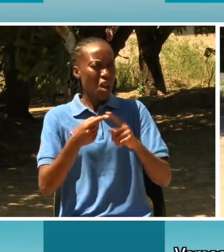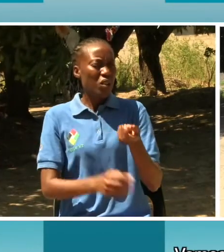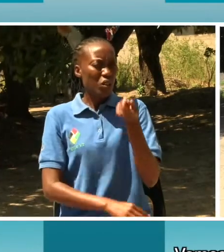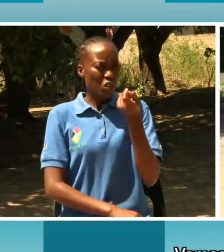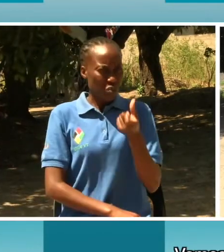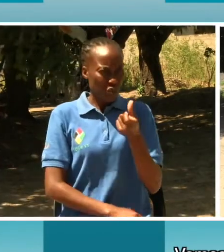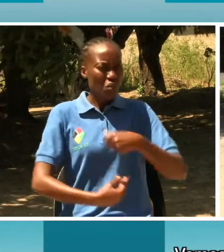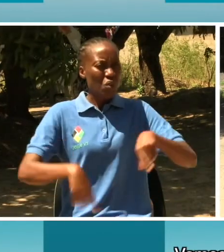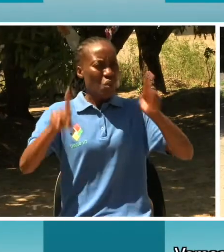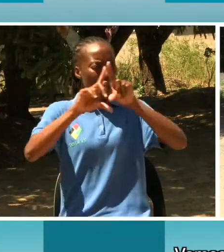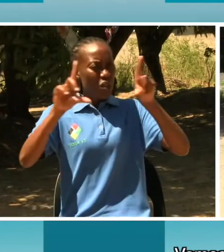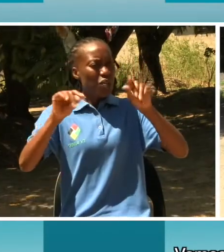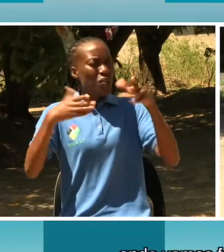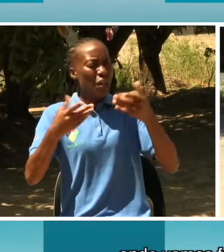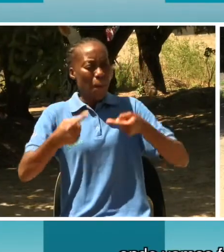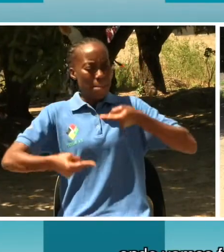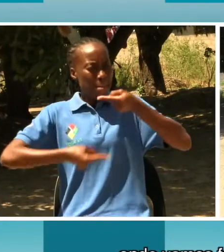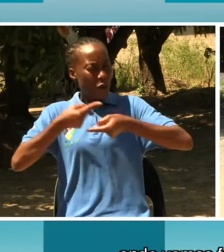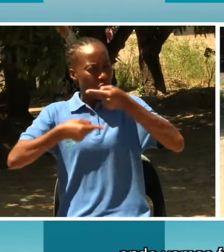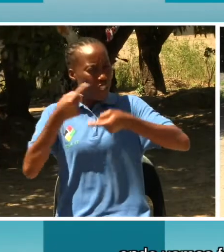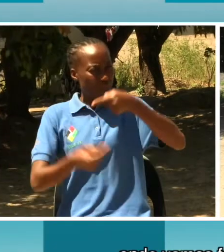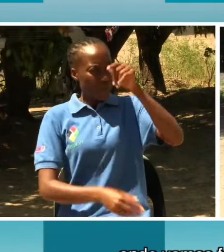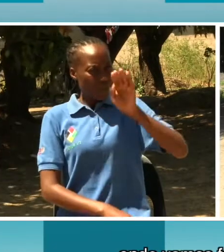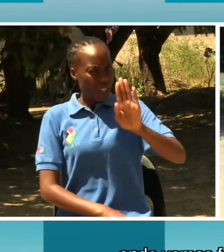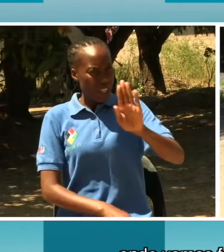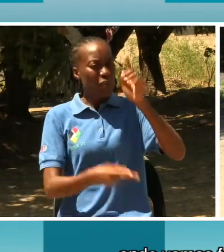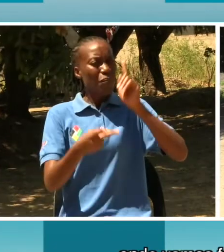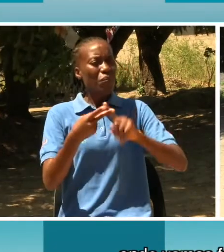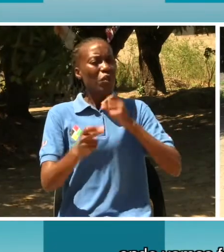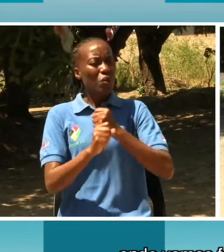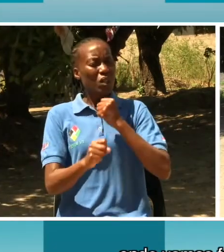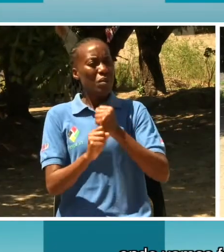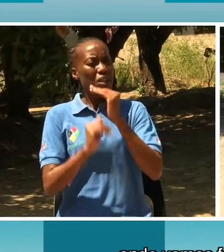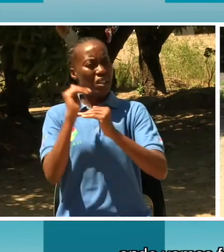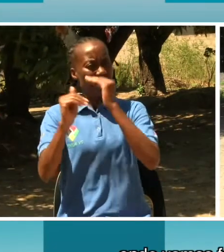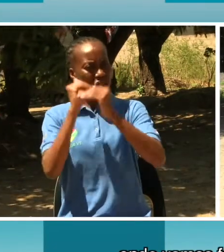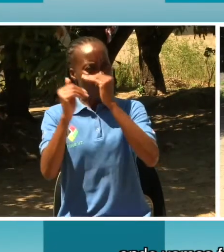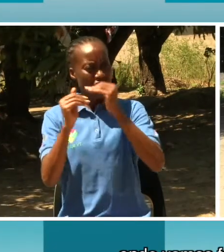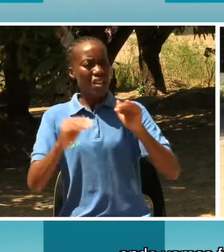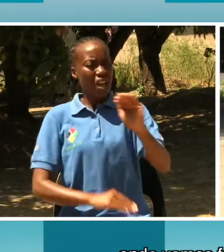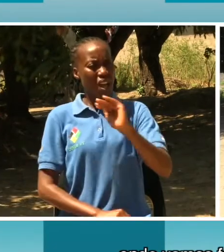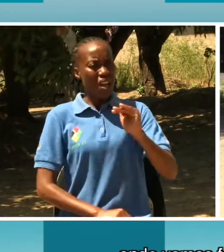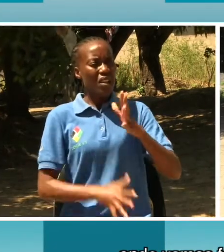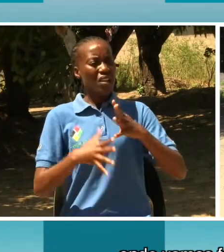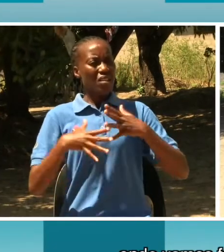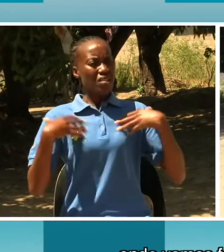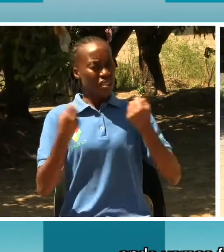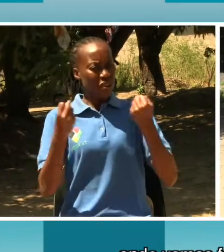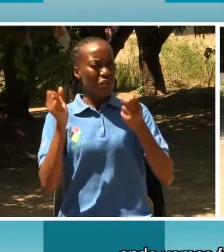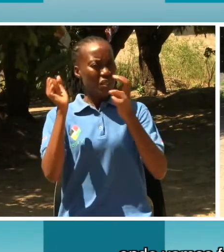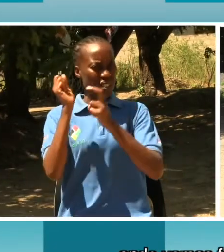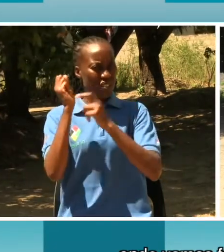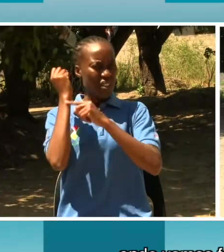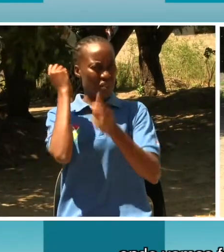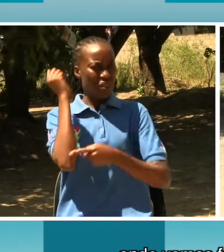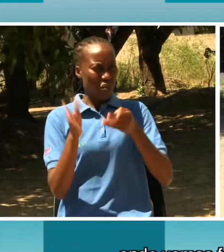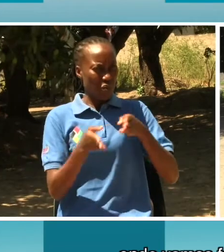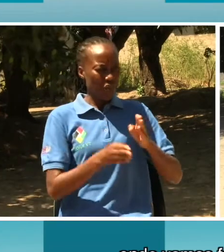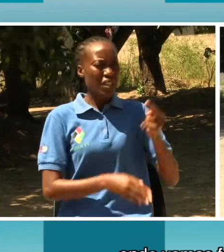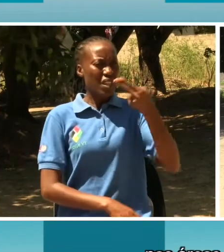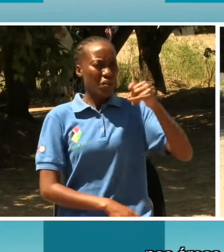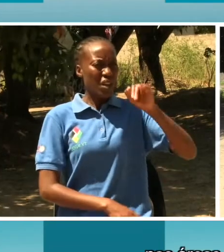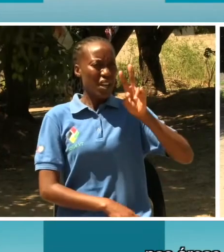na MUDEFA e vamos conversar um pouco mais sobre os projetos, o trabalho que tem desenvolvido na área de